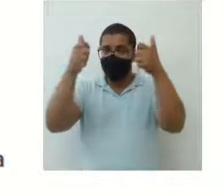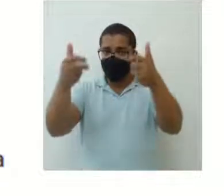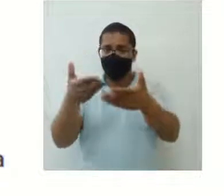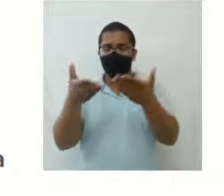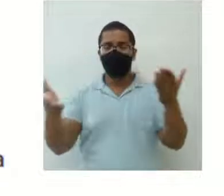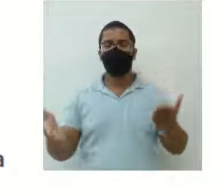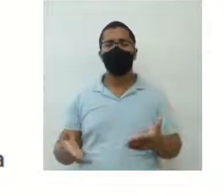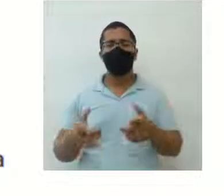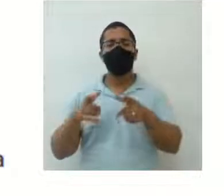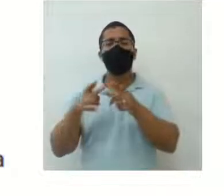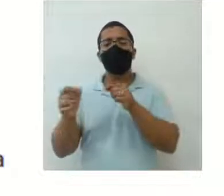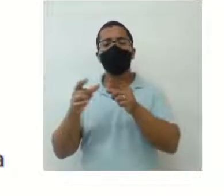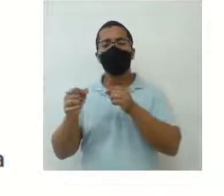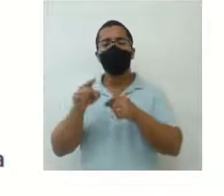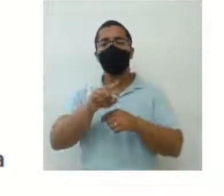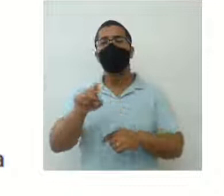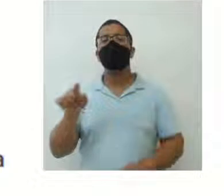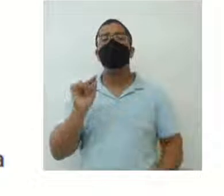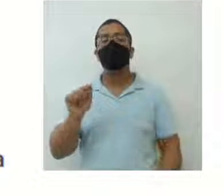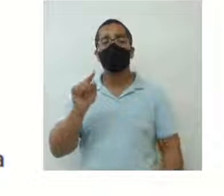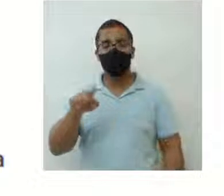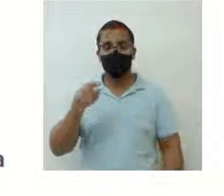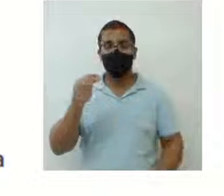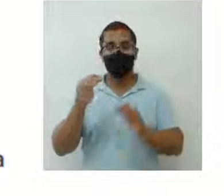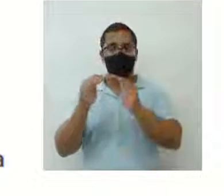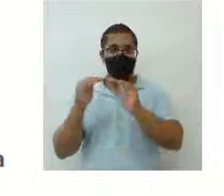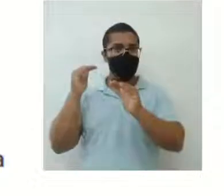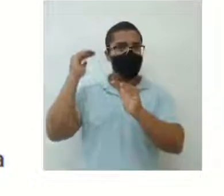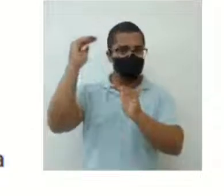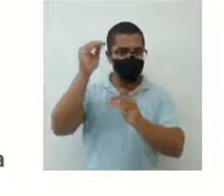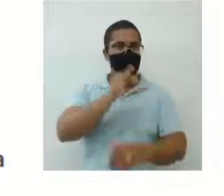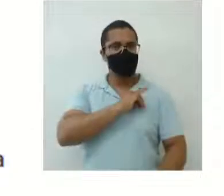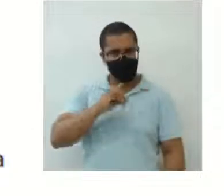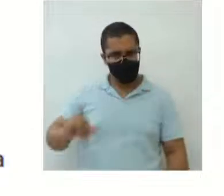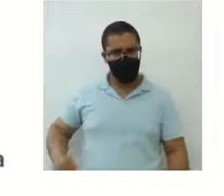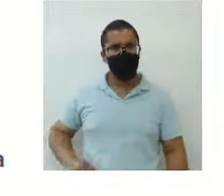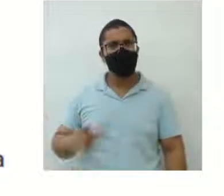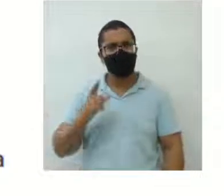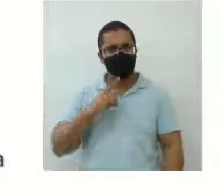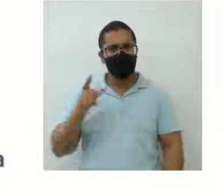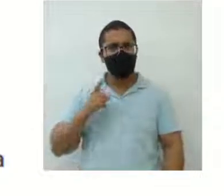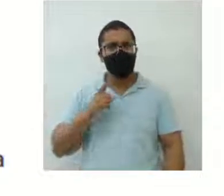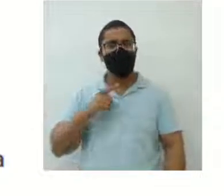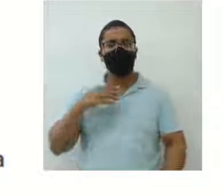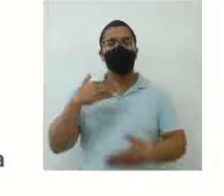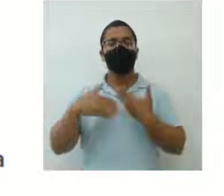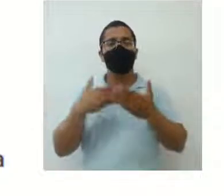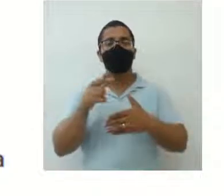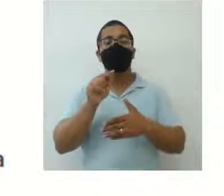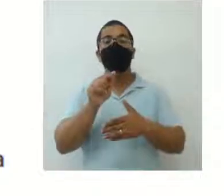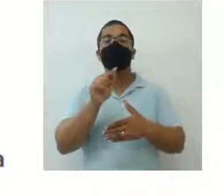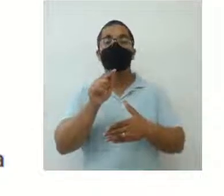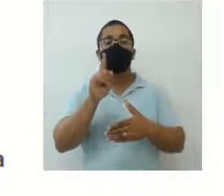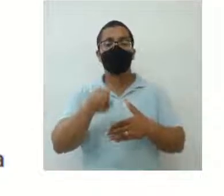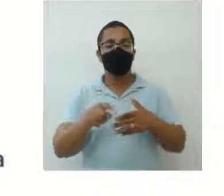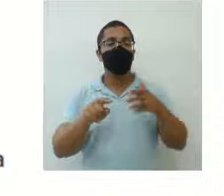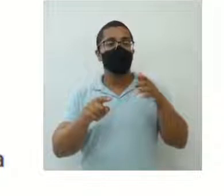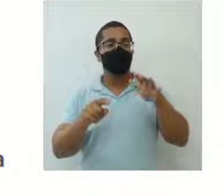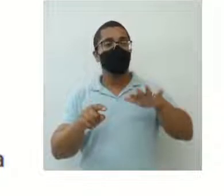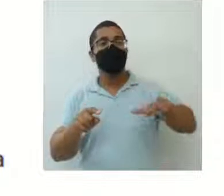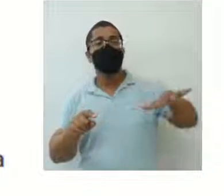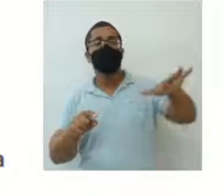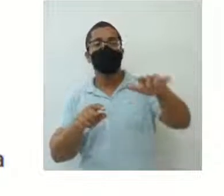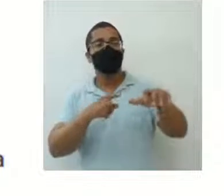O Japão se tornou o quê? Uma potência imperialista e passou a concorrer com as potências